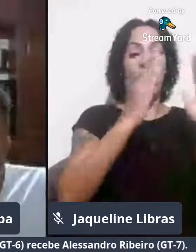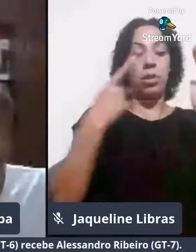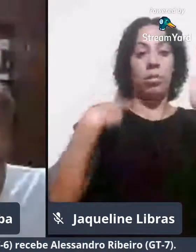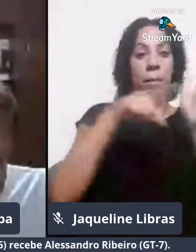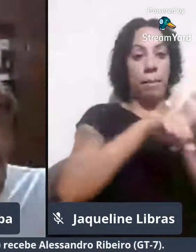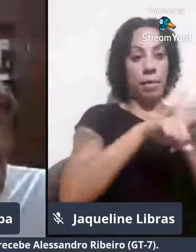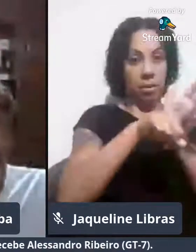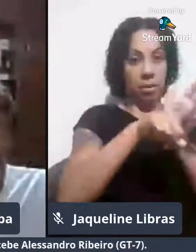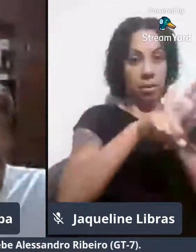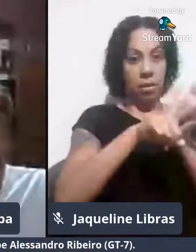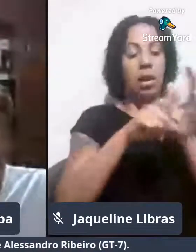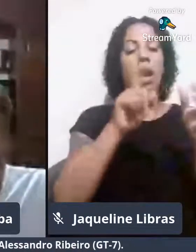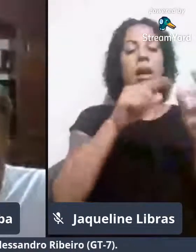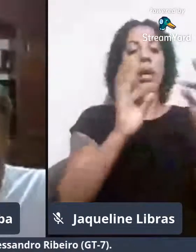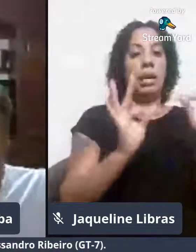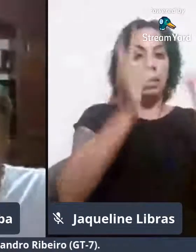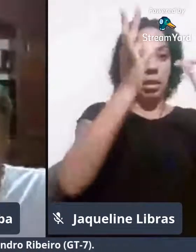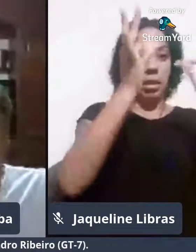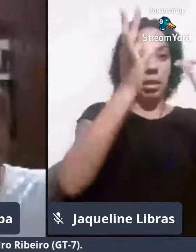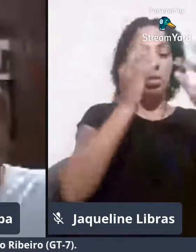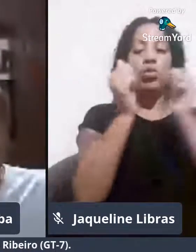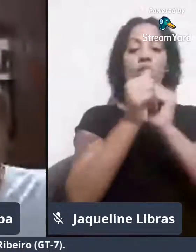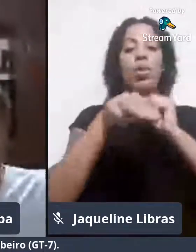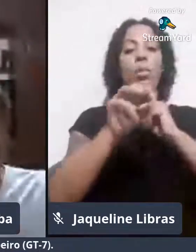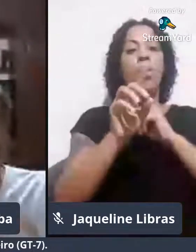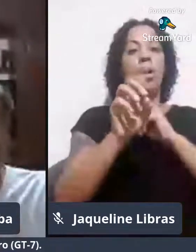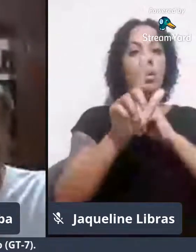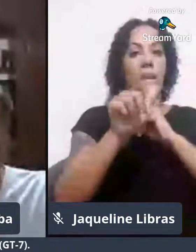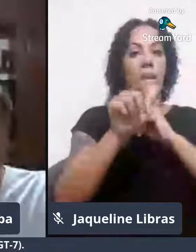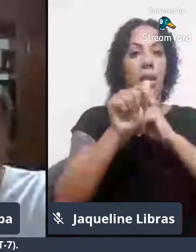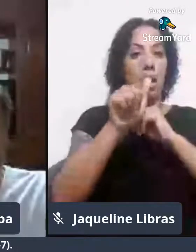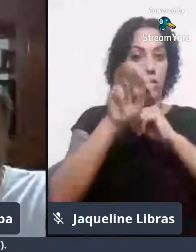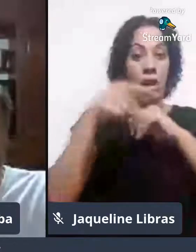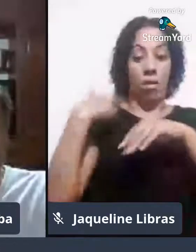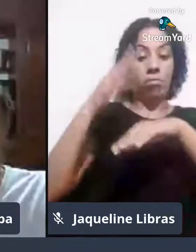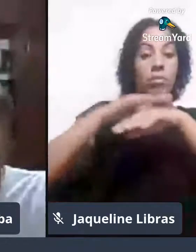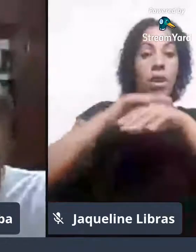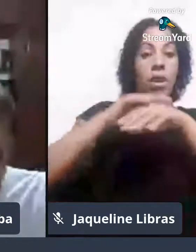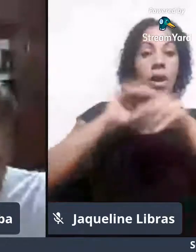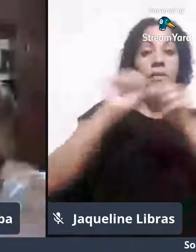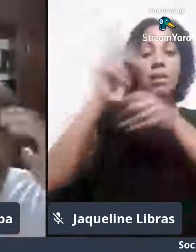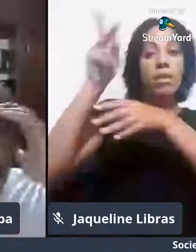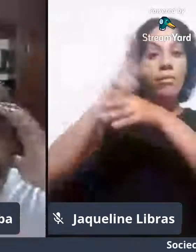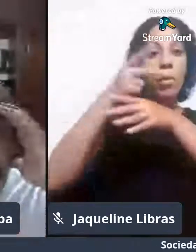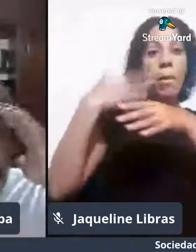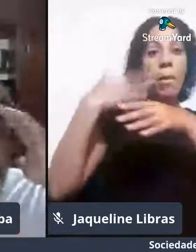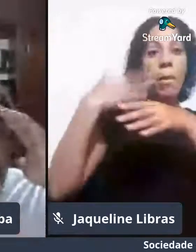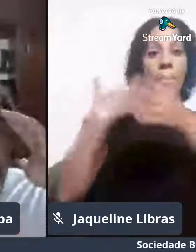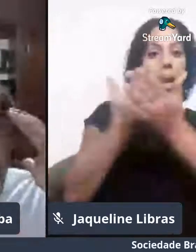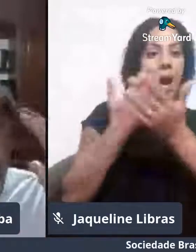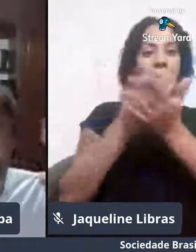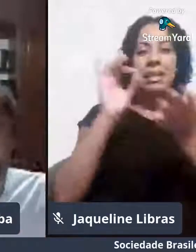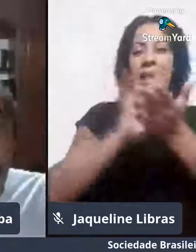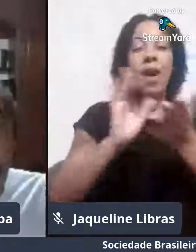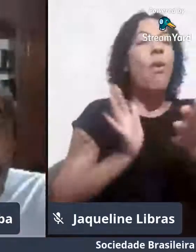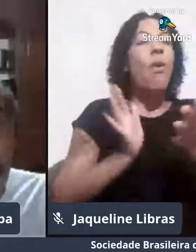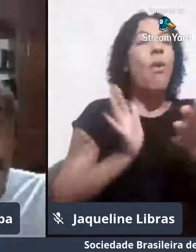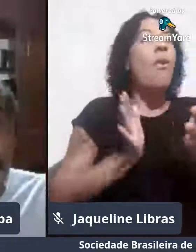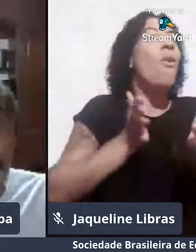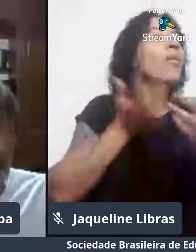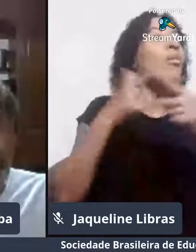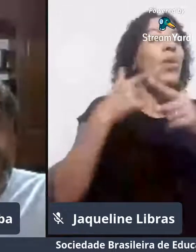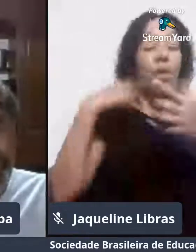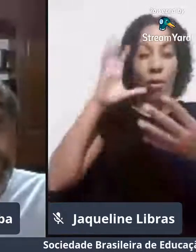juntando tecnologias com modelagem, eu filmava a minha própria aula e era horrível ouvir a minha própria voz no